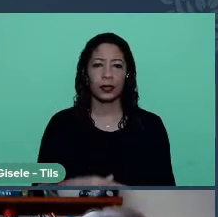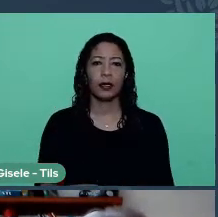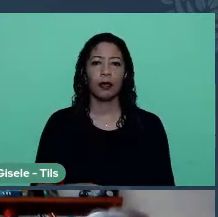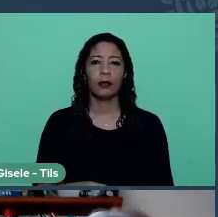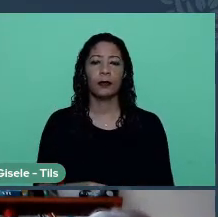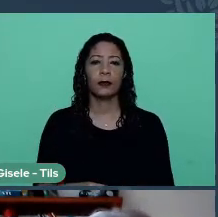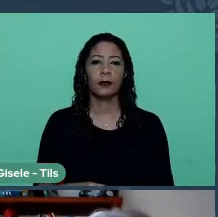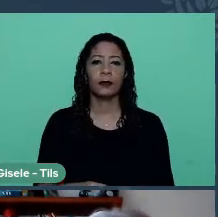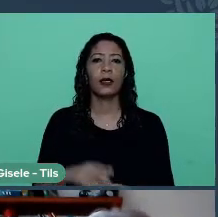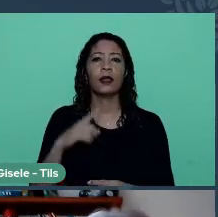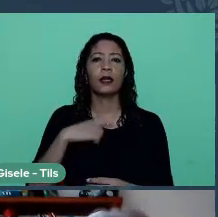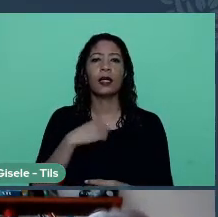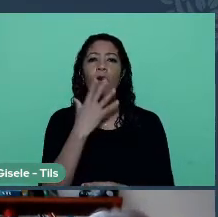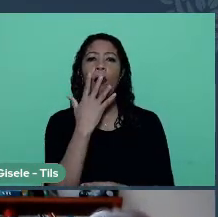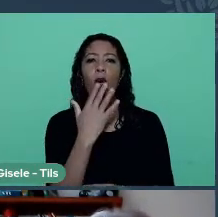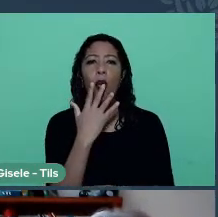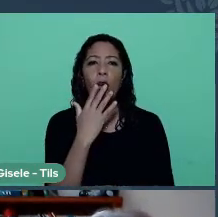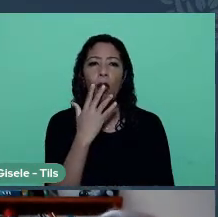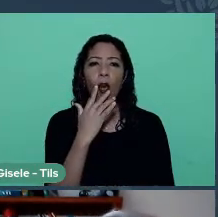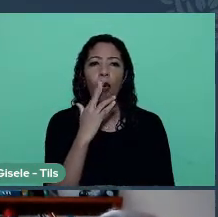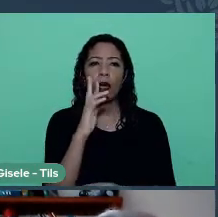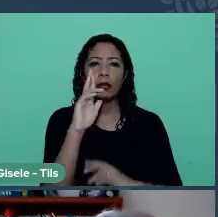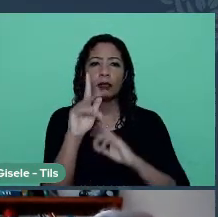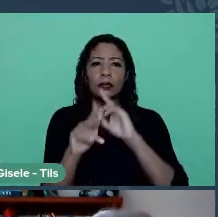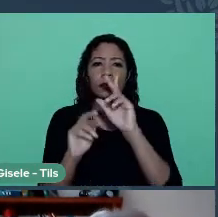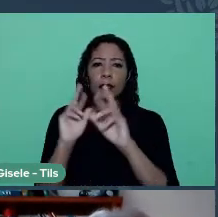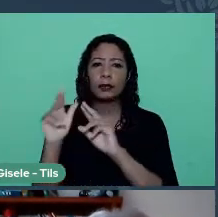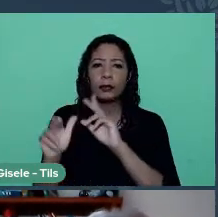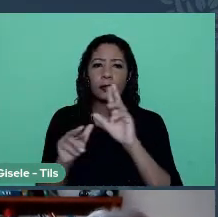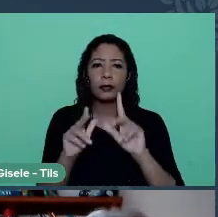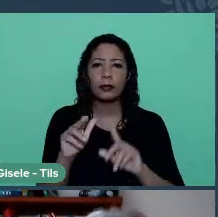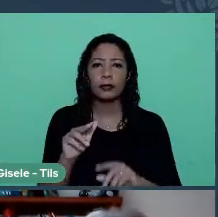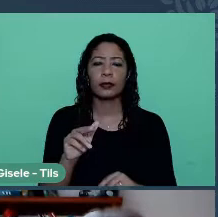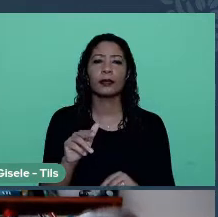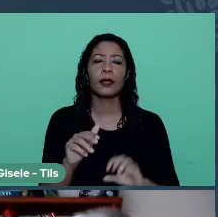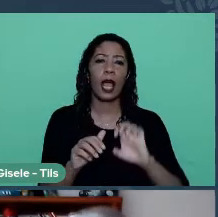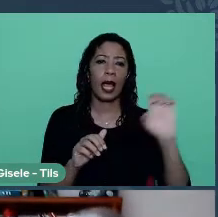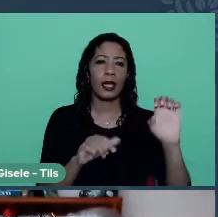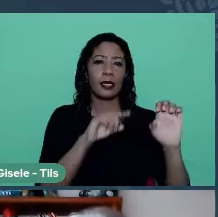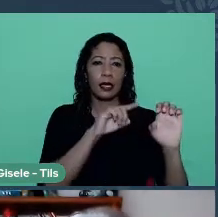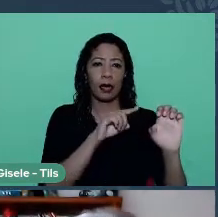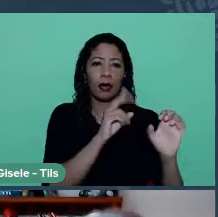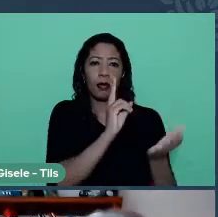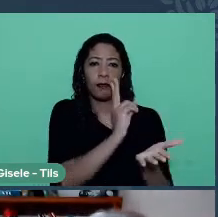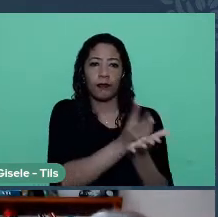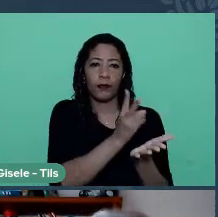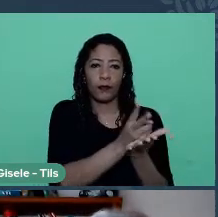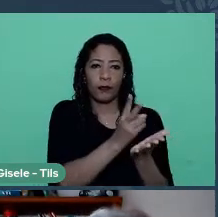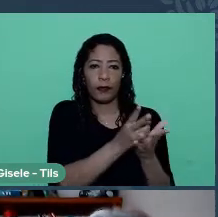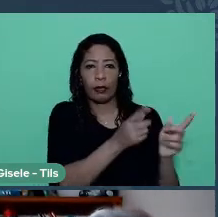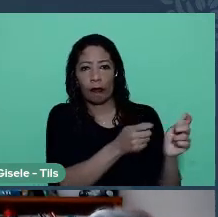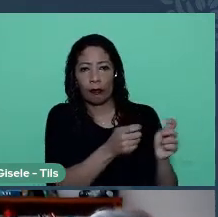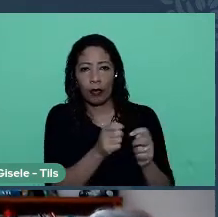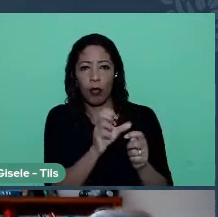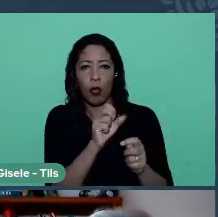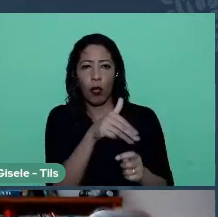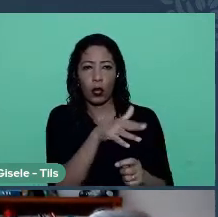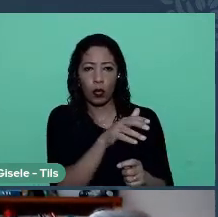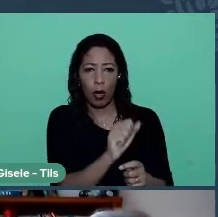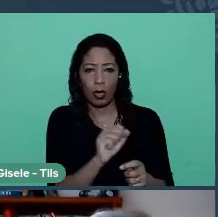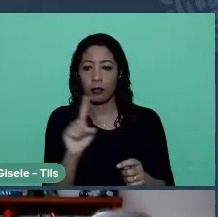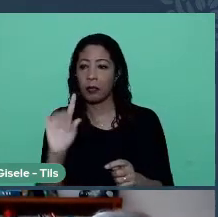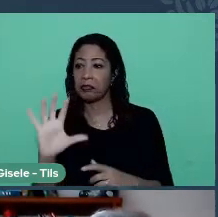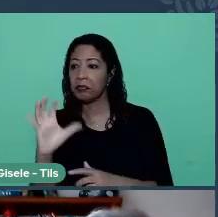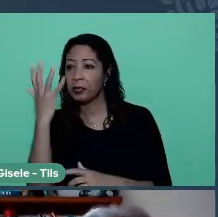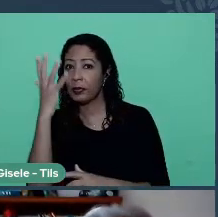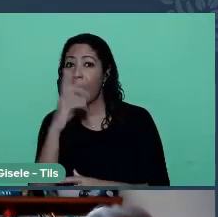em diferentes cores, nós temos à esquerda a frequência da asma e à direita a mortalidade da